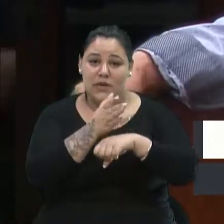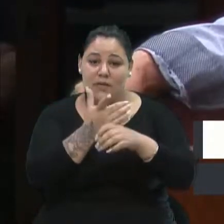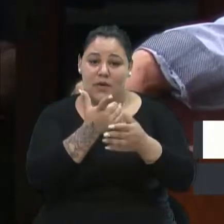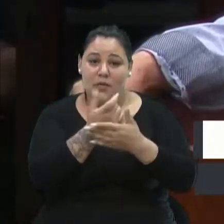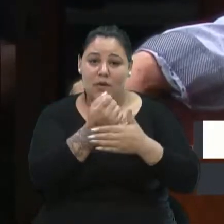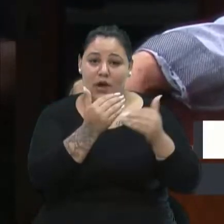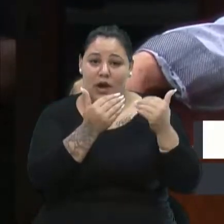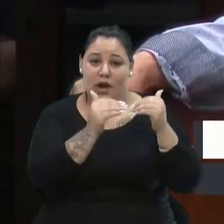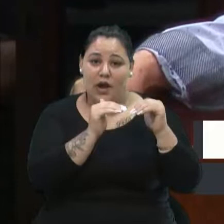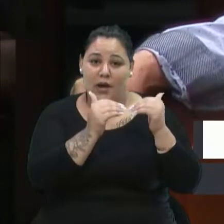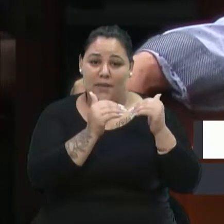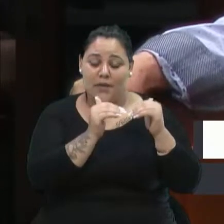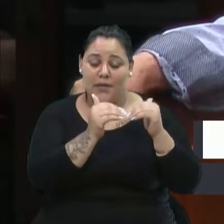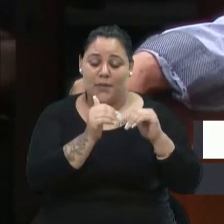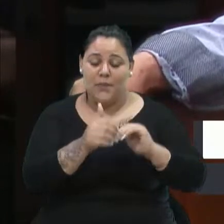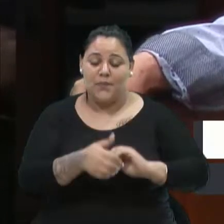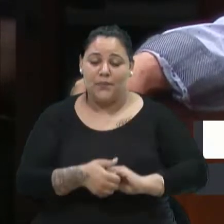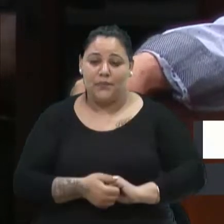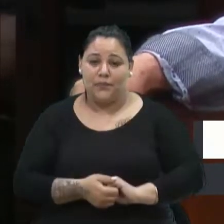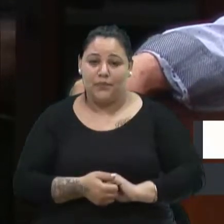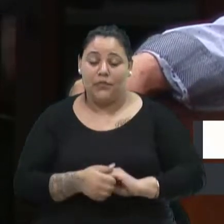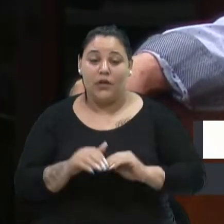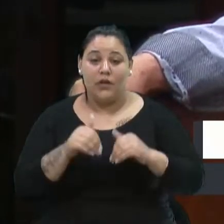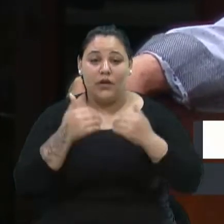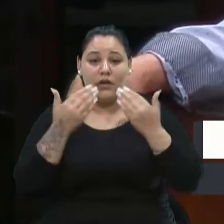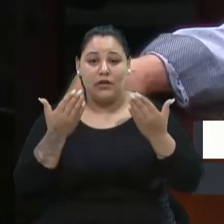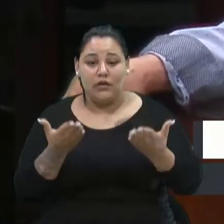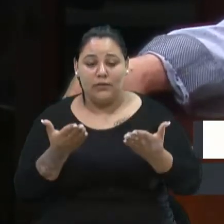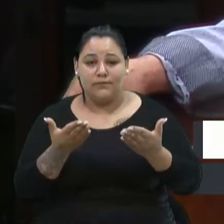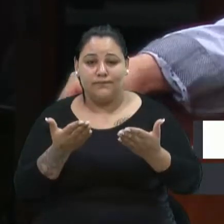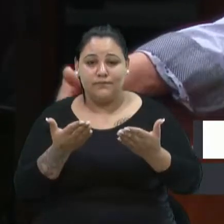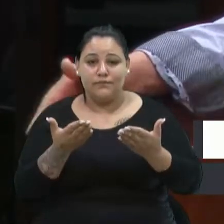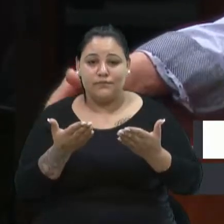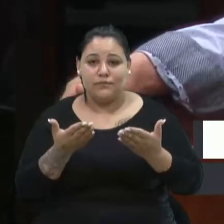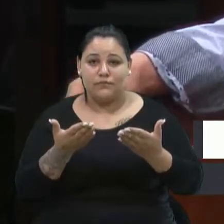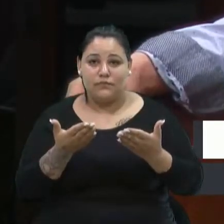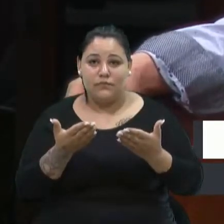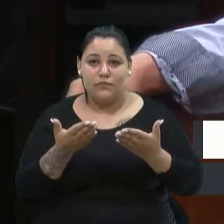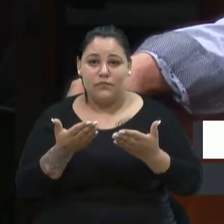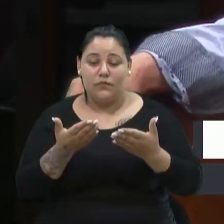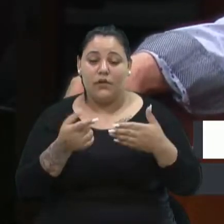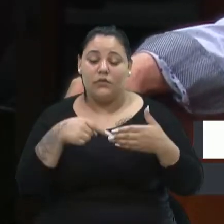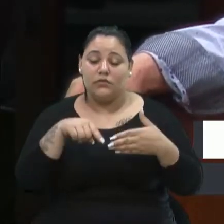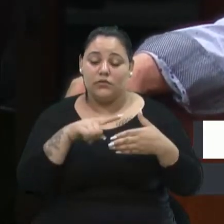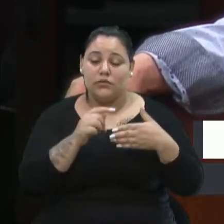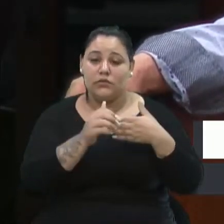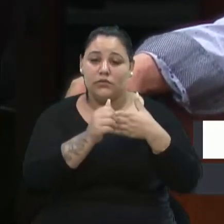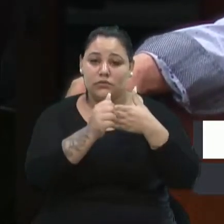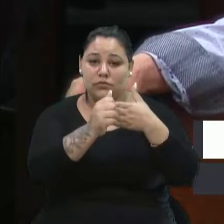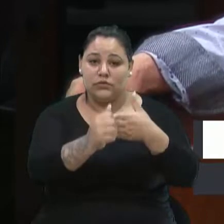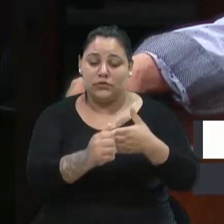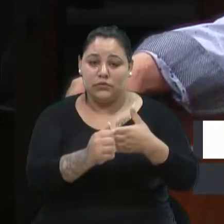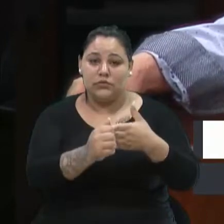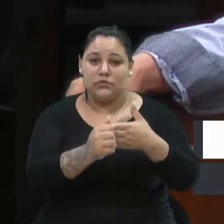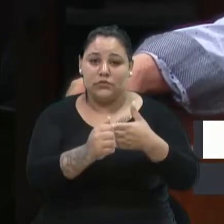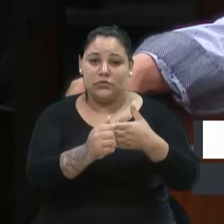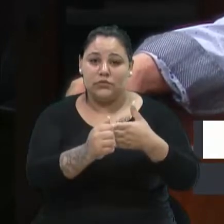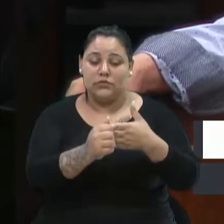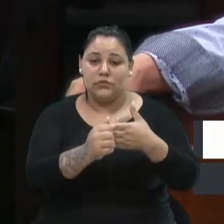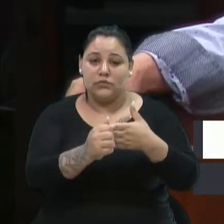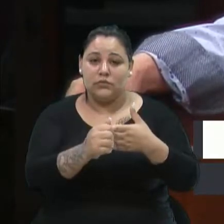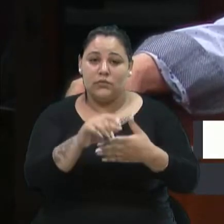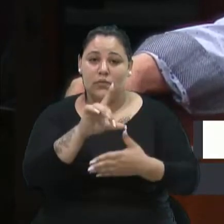ali na frente se concretize. Então, naquele primeiro momento, foi acompanhado isso, veio a